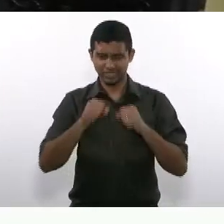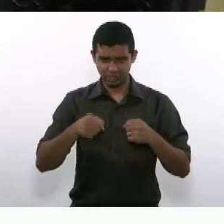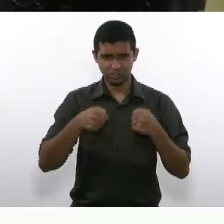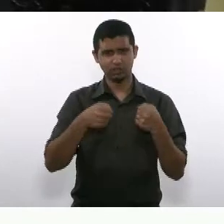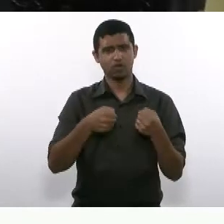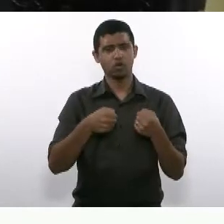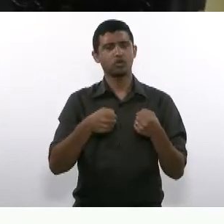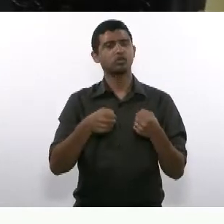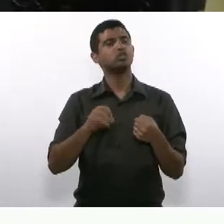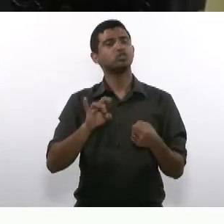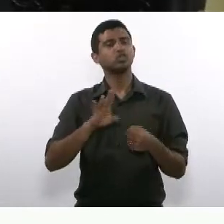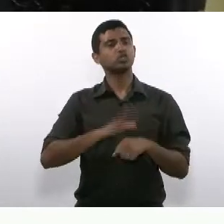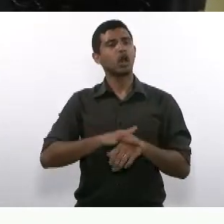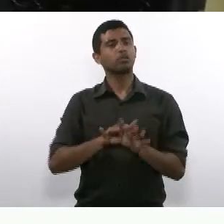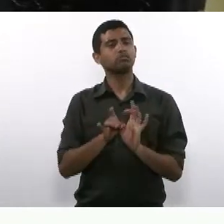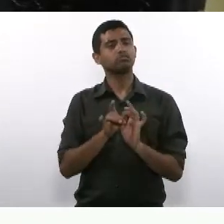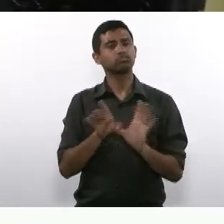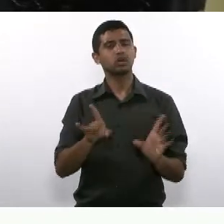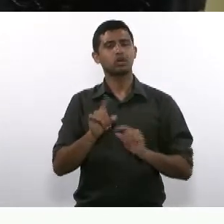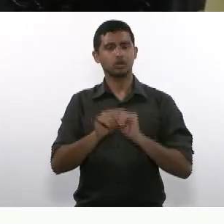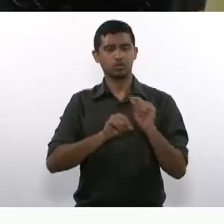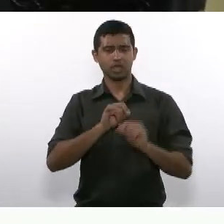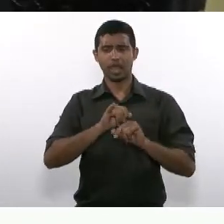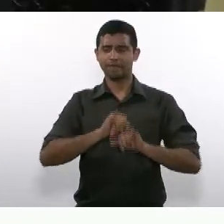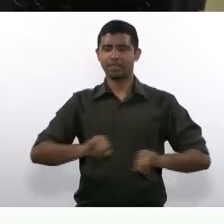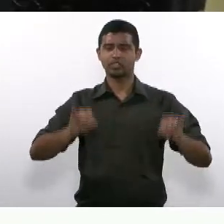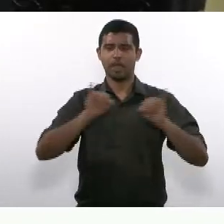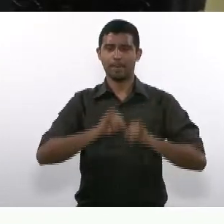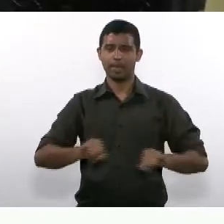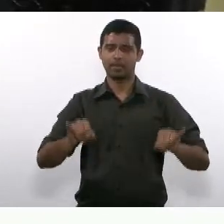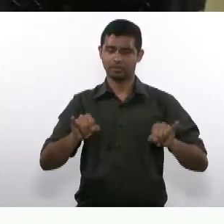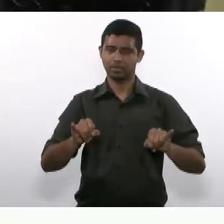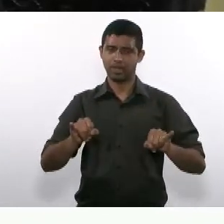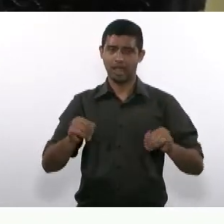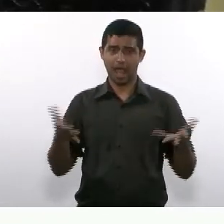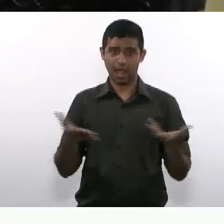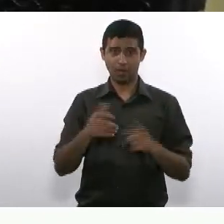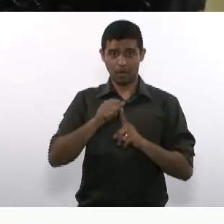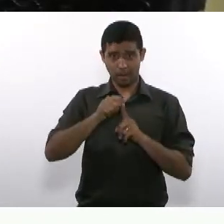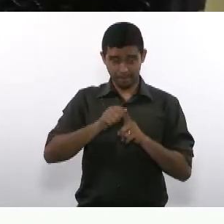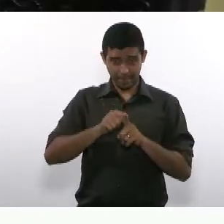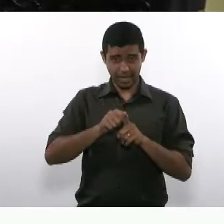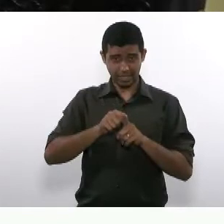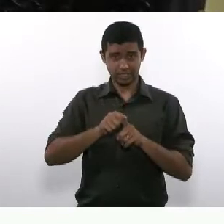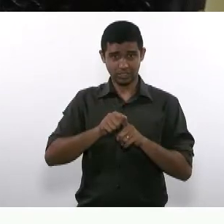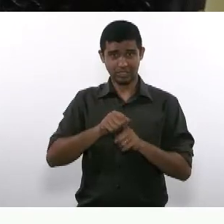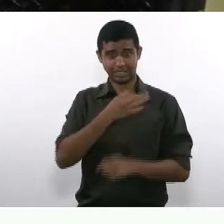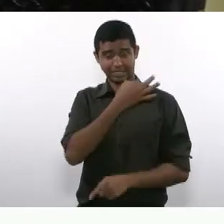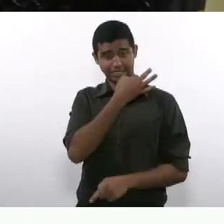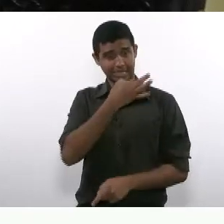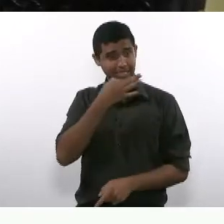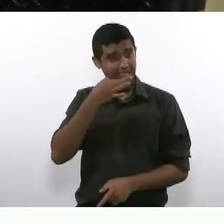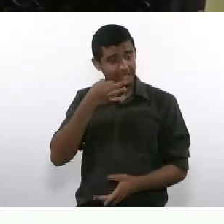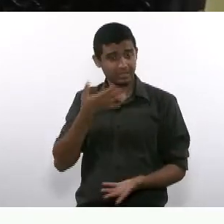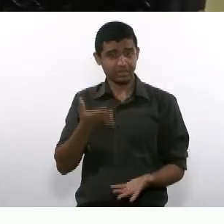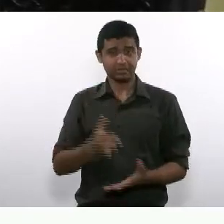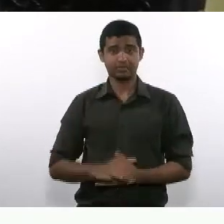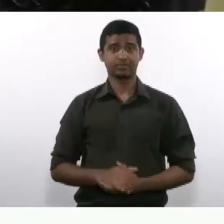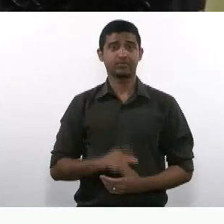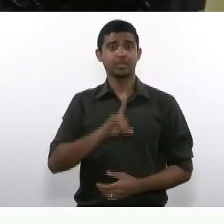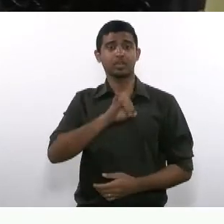somente tenham autorizado investimentos em publicidade agora, no final do mês de julho, de agosto, setembro, e coisa